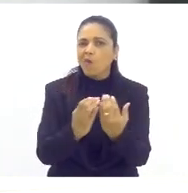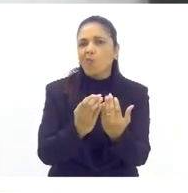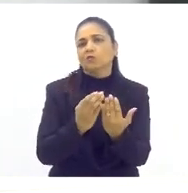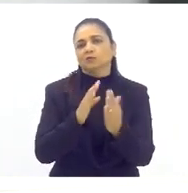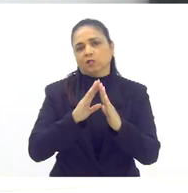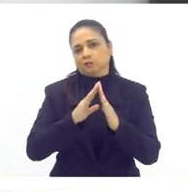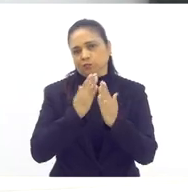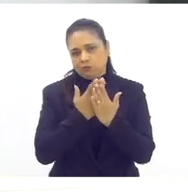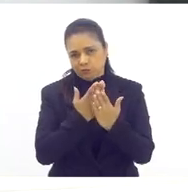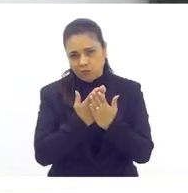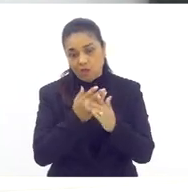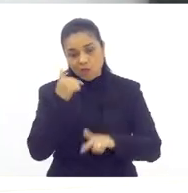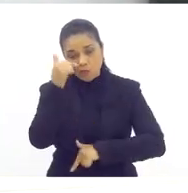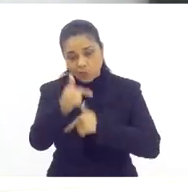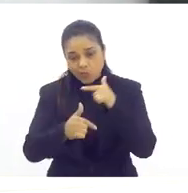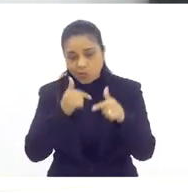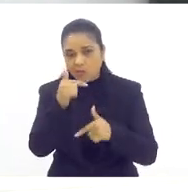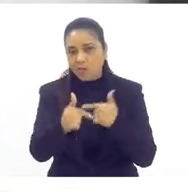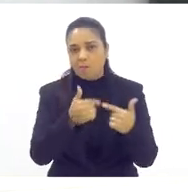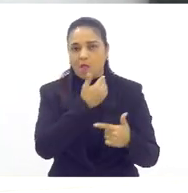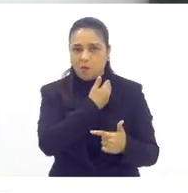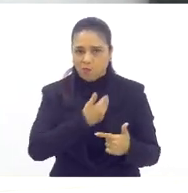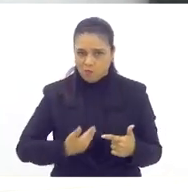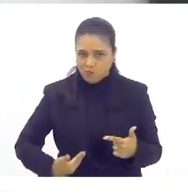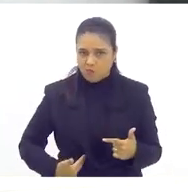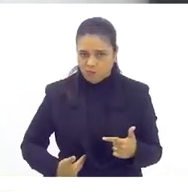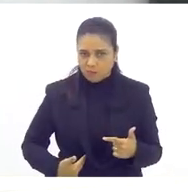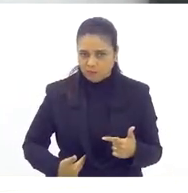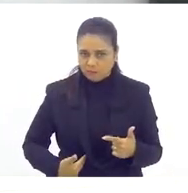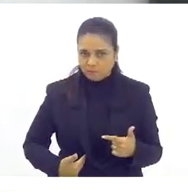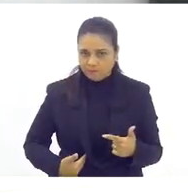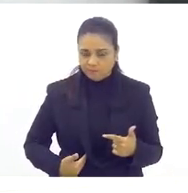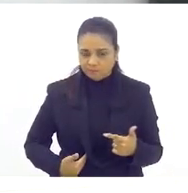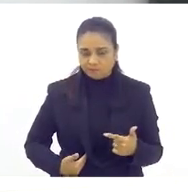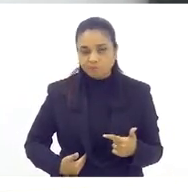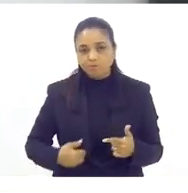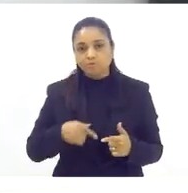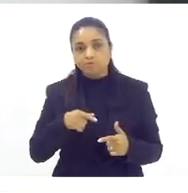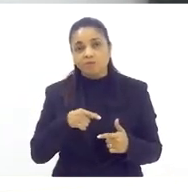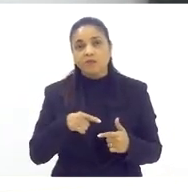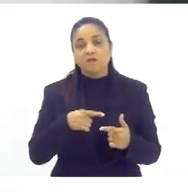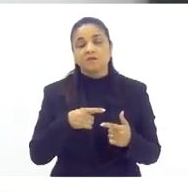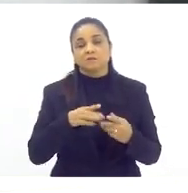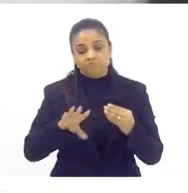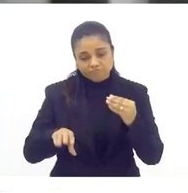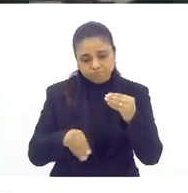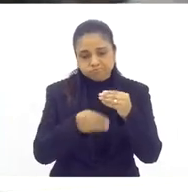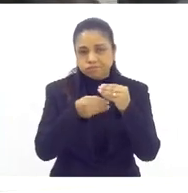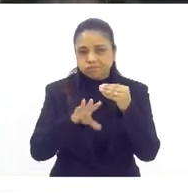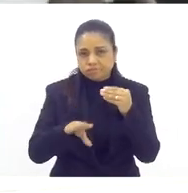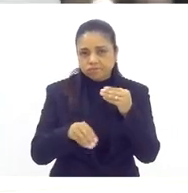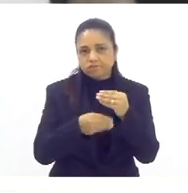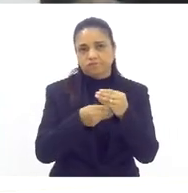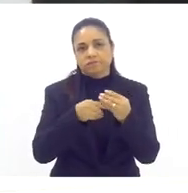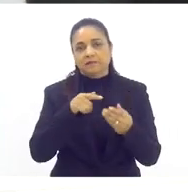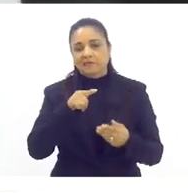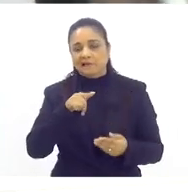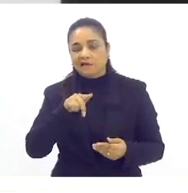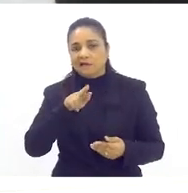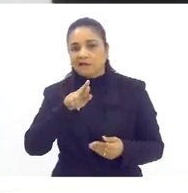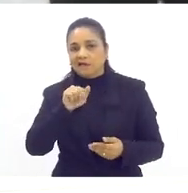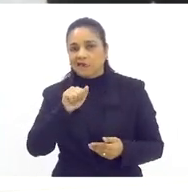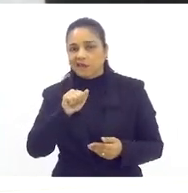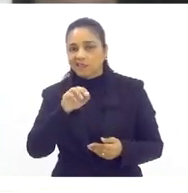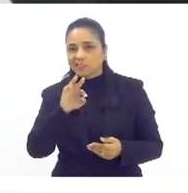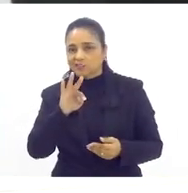ao serviço público né aquilo que se colocaram à disposição as gratificações estão extremamente defasadas né